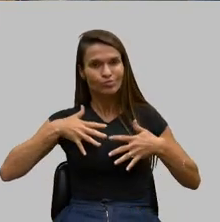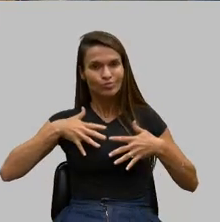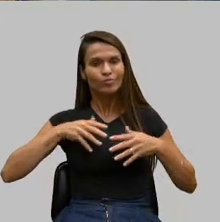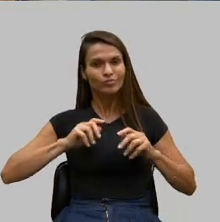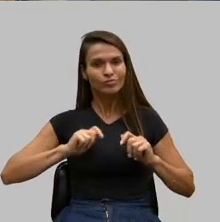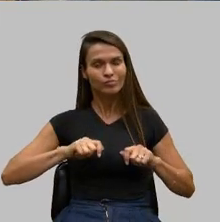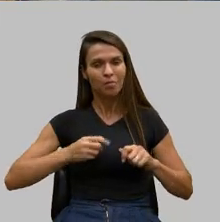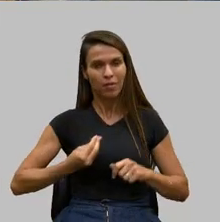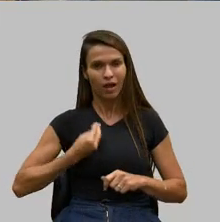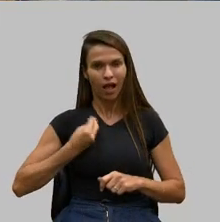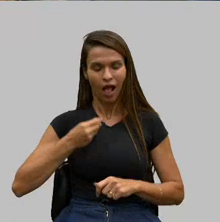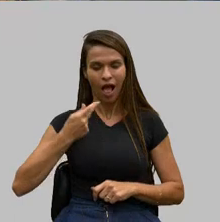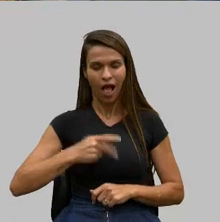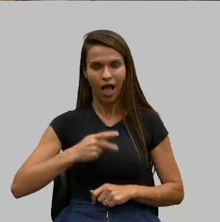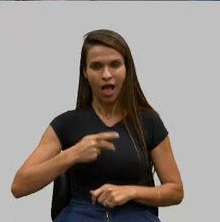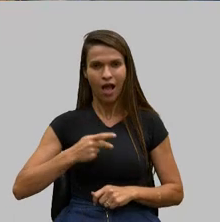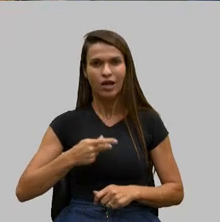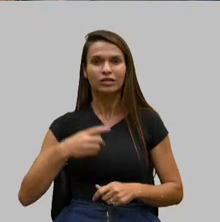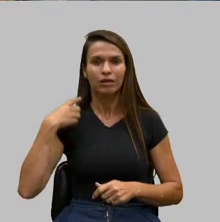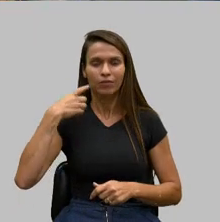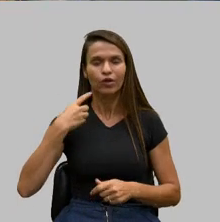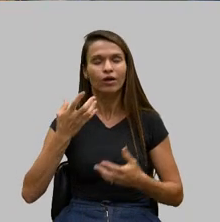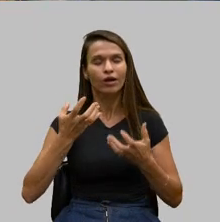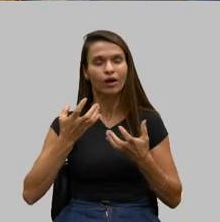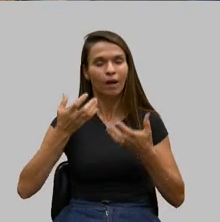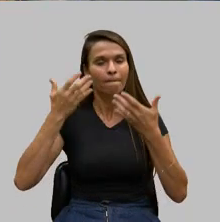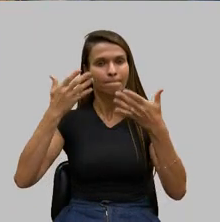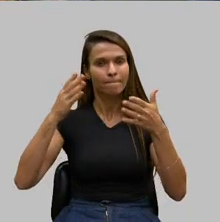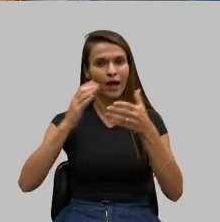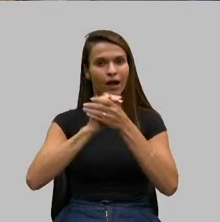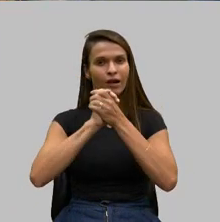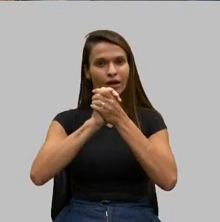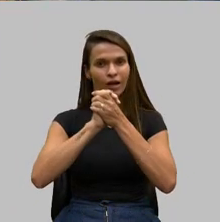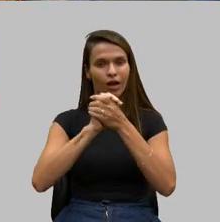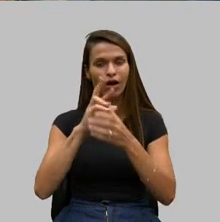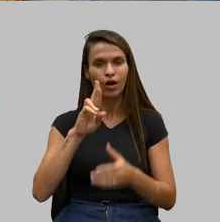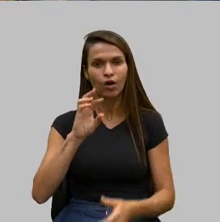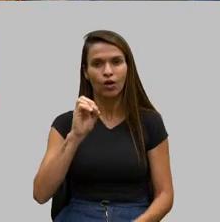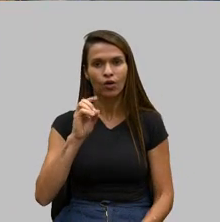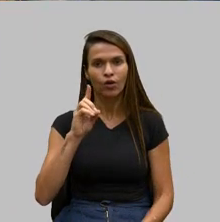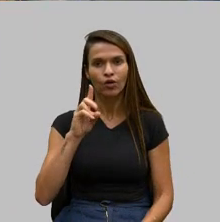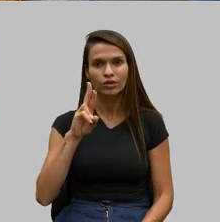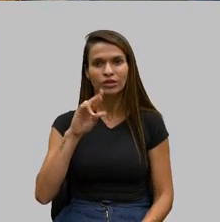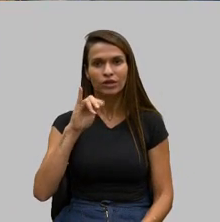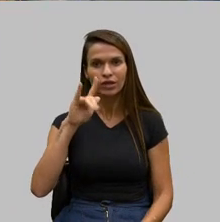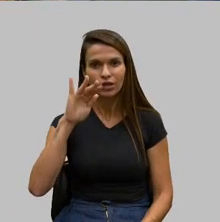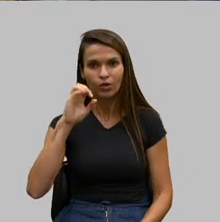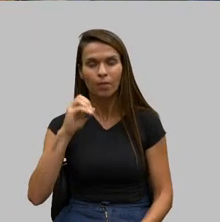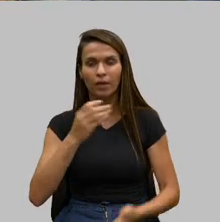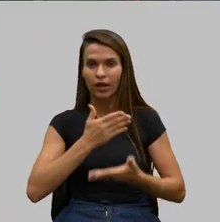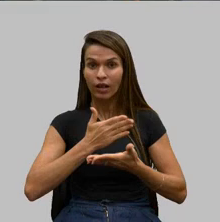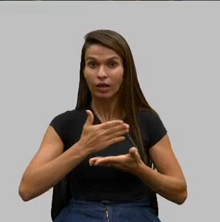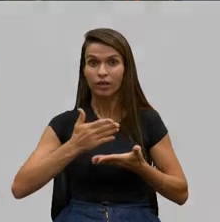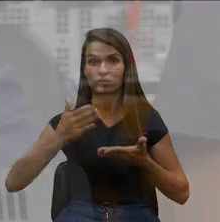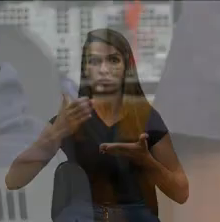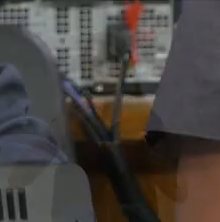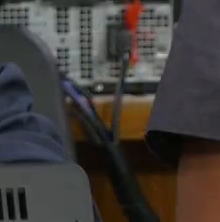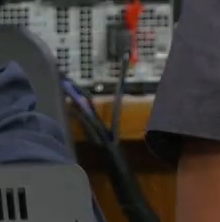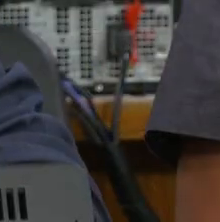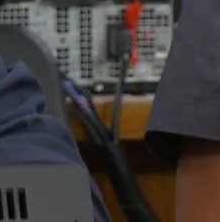deputado quero parabenizá-lo Deputado Rodrigo Lopes por essa iniciativa e